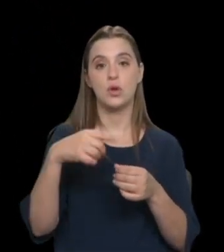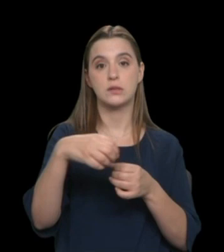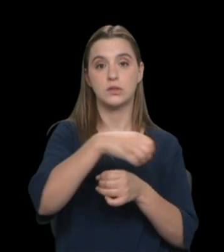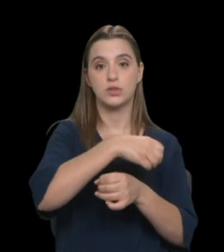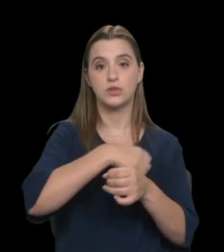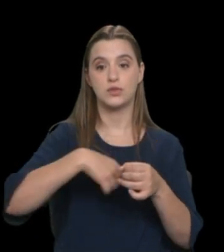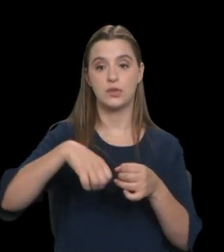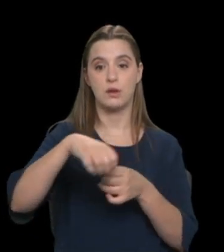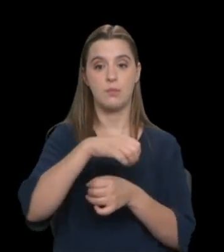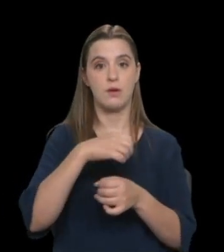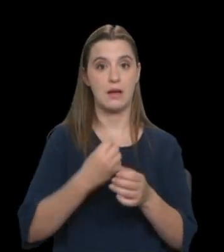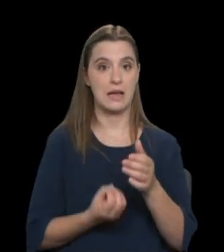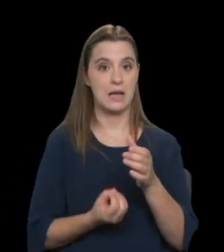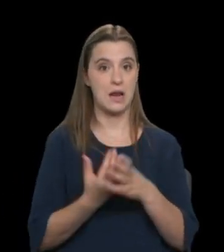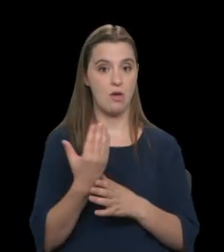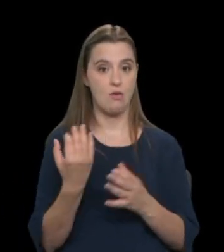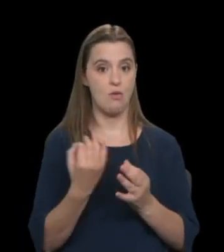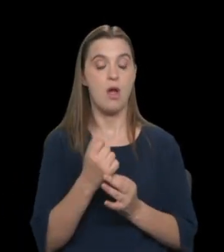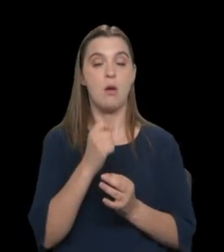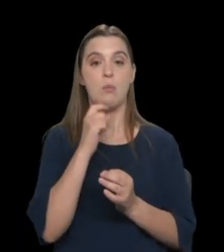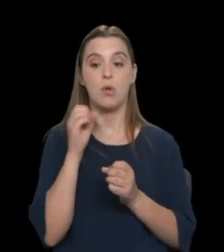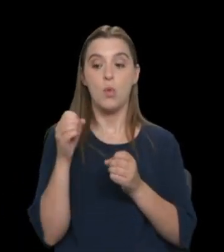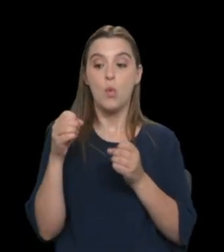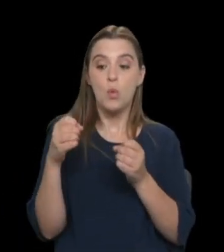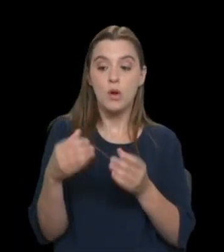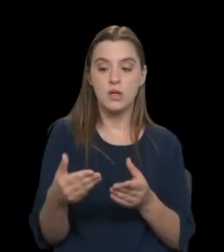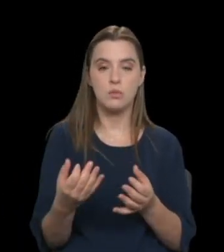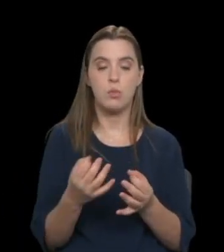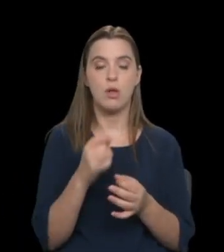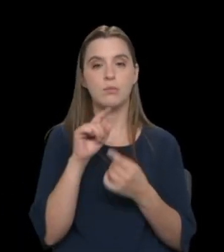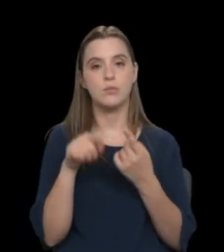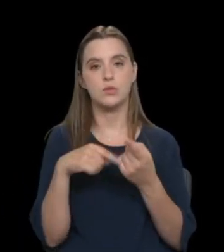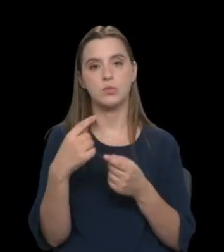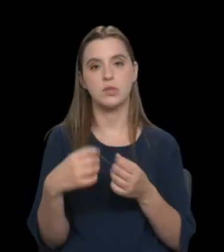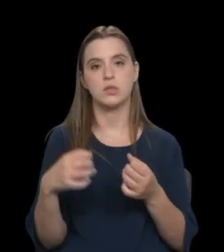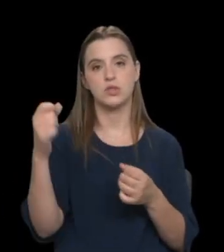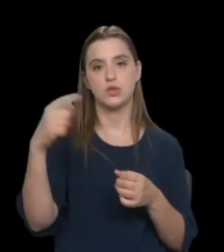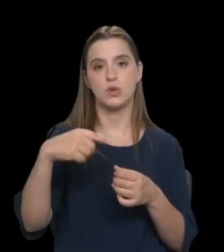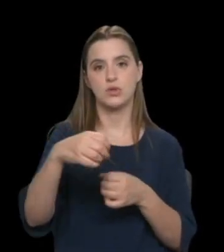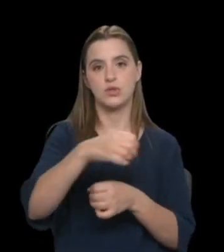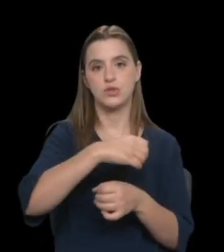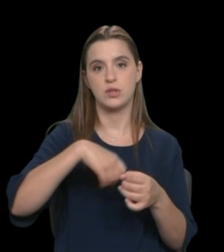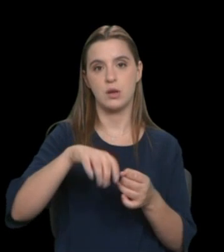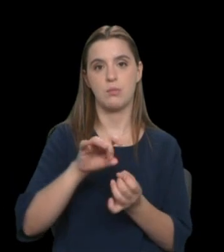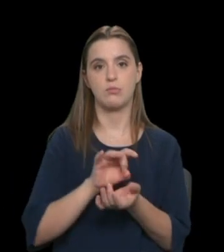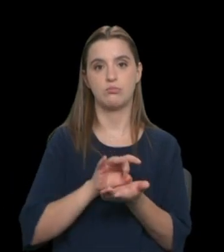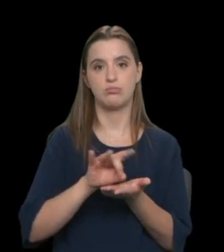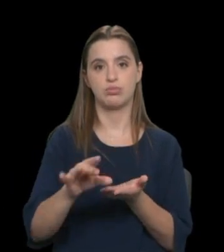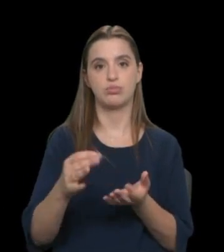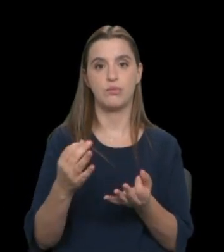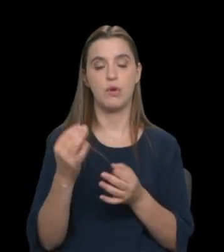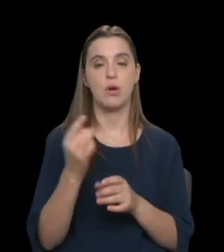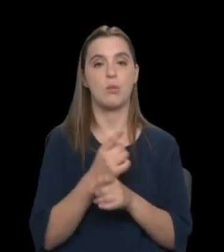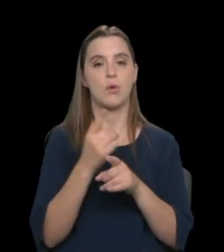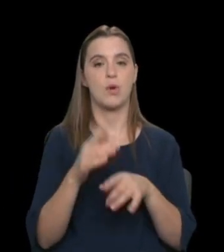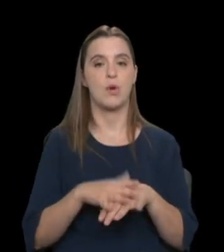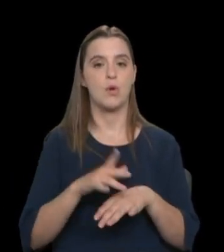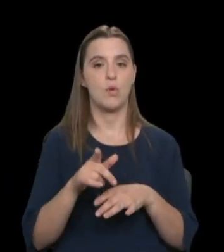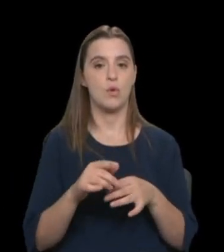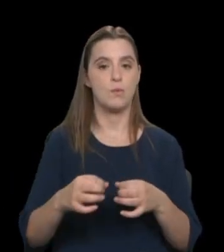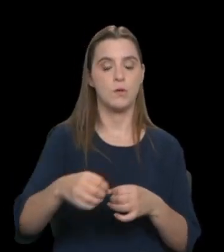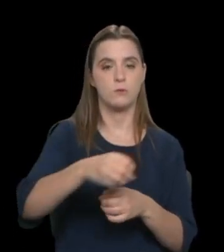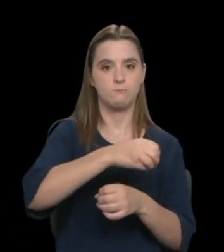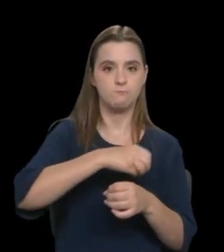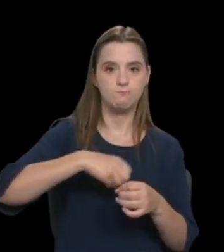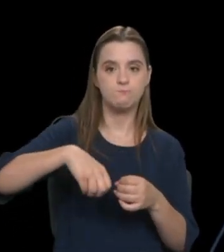mesmo no início, mas mesmo no início também foi expulso do próprio Sistema Solar. Porque as presentes órbitas de Sedna